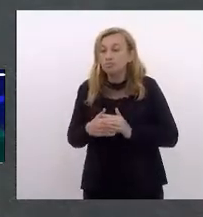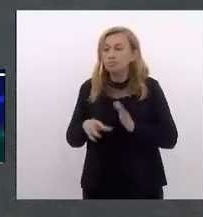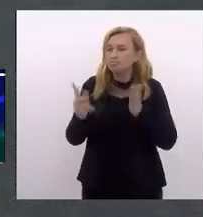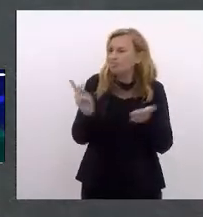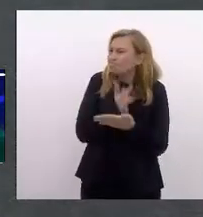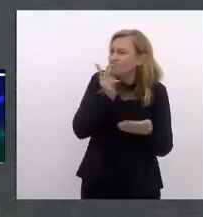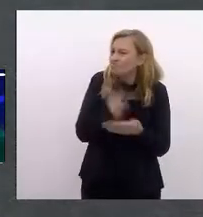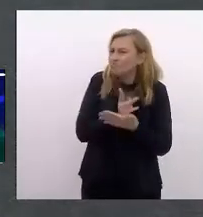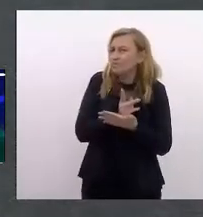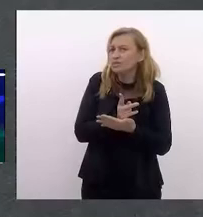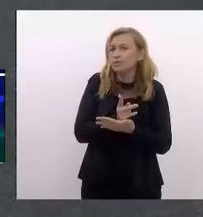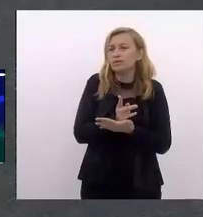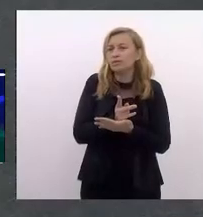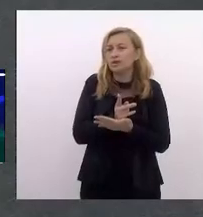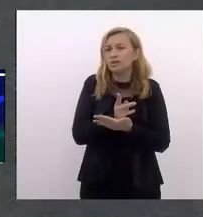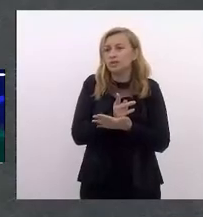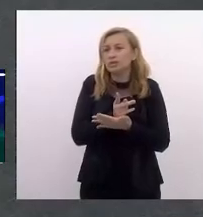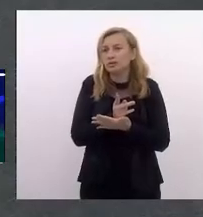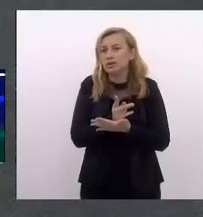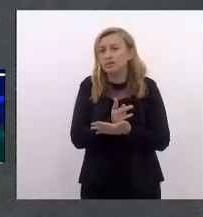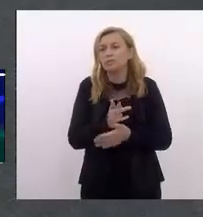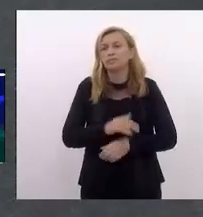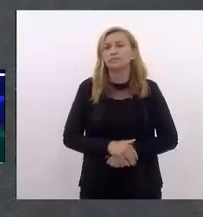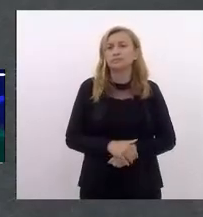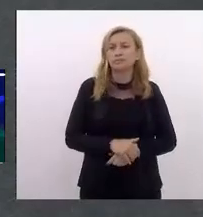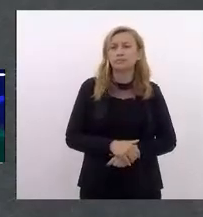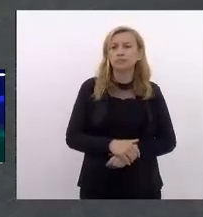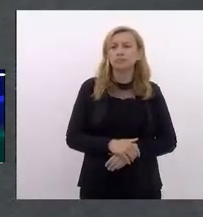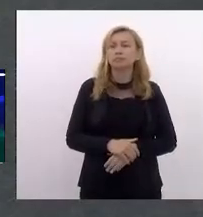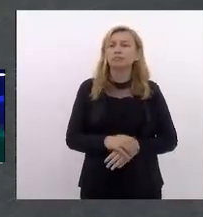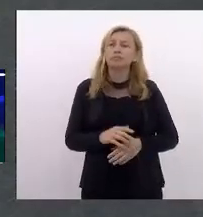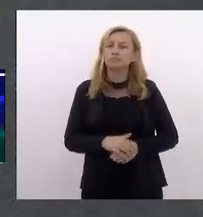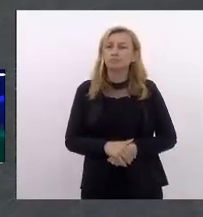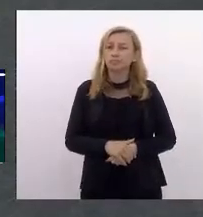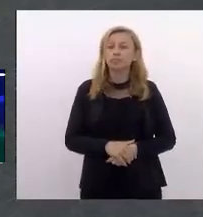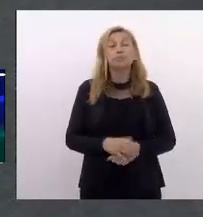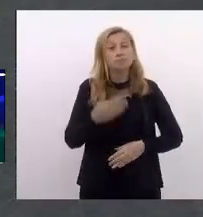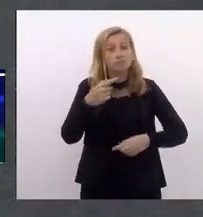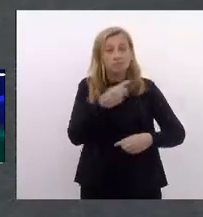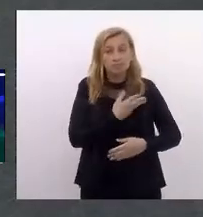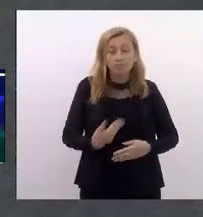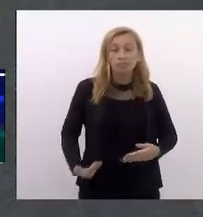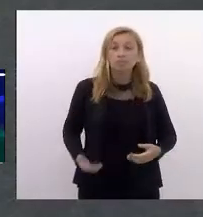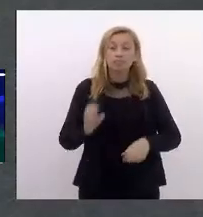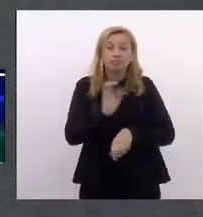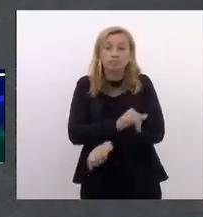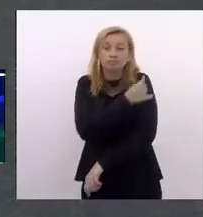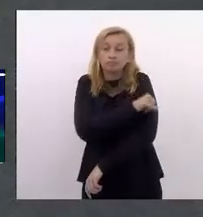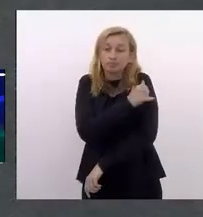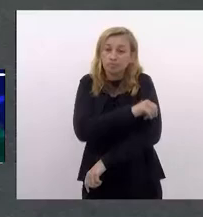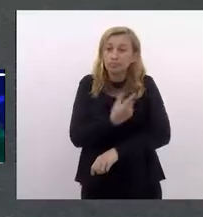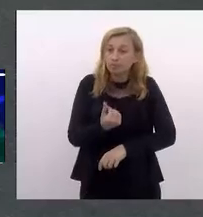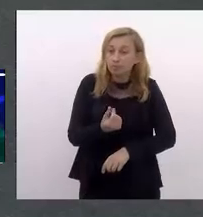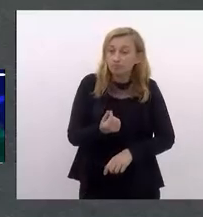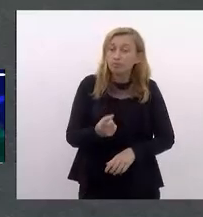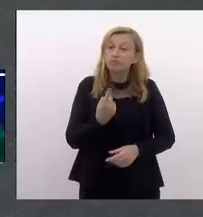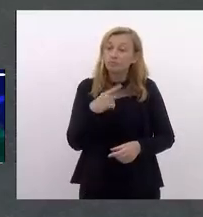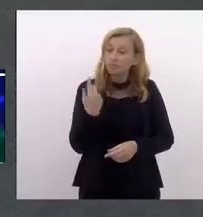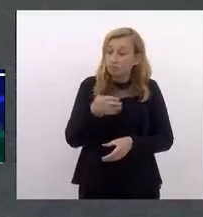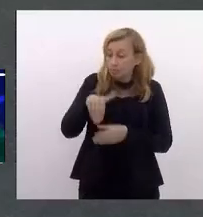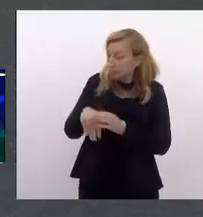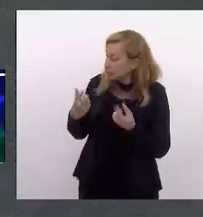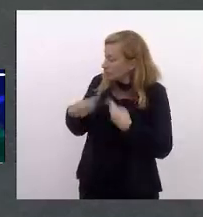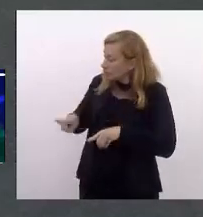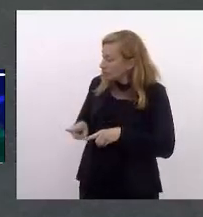irregularidades na versação das contas públicas do Estado do Rio de Janeiro votamos contra